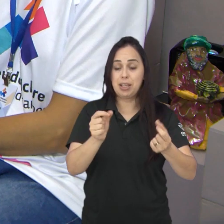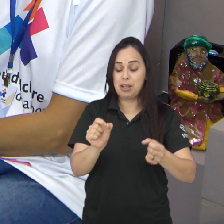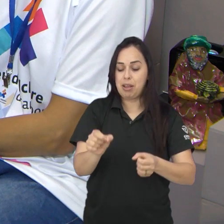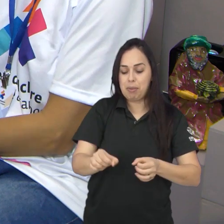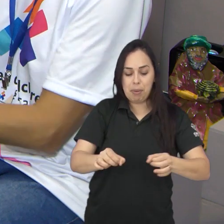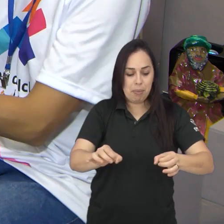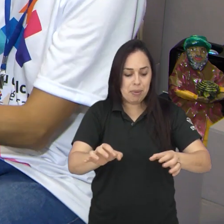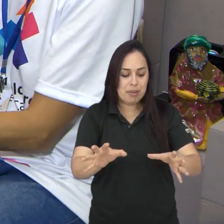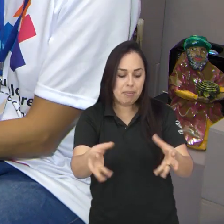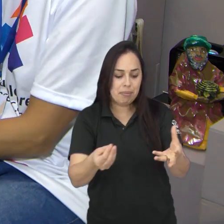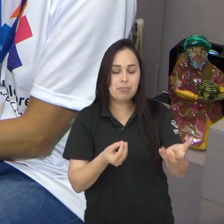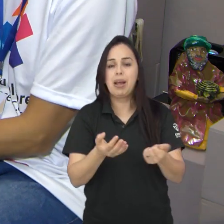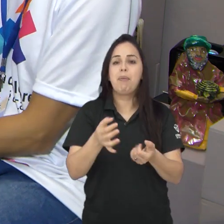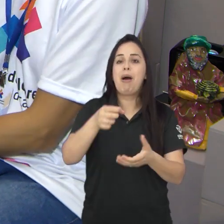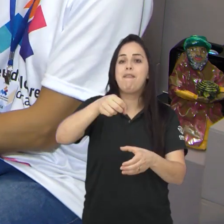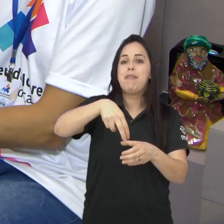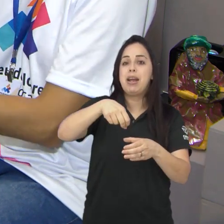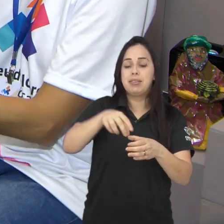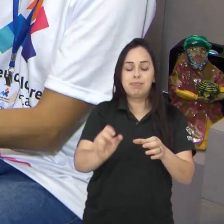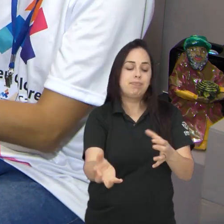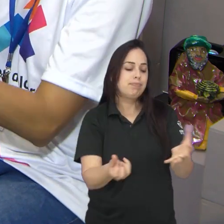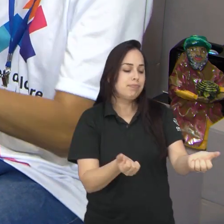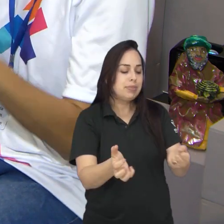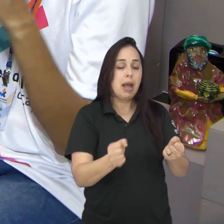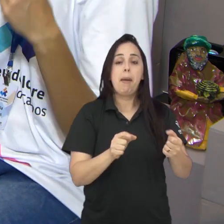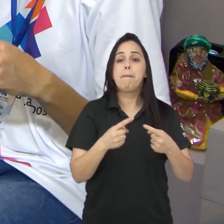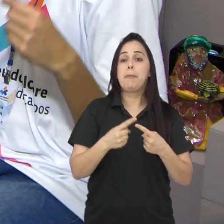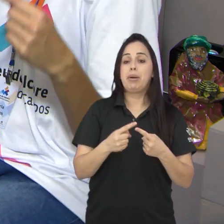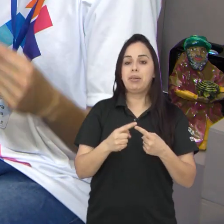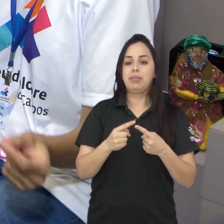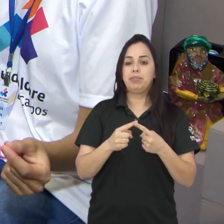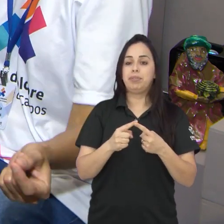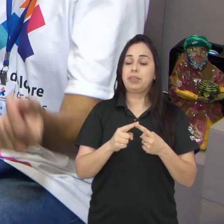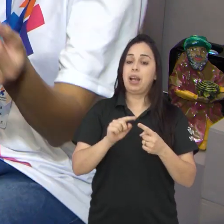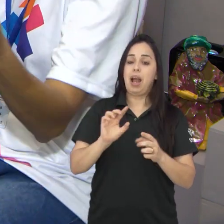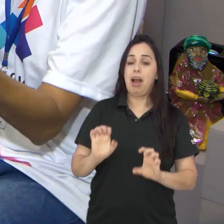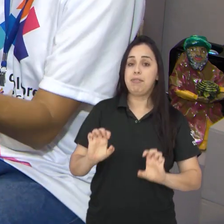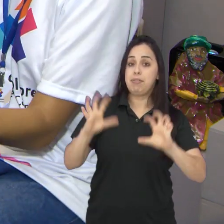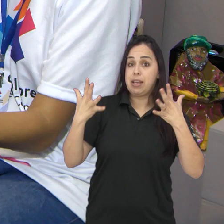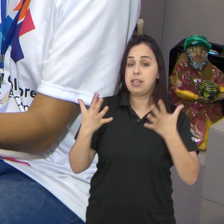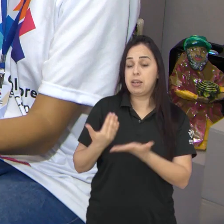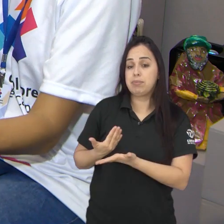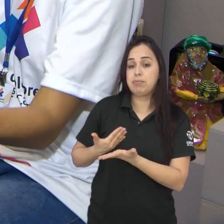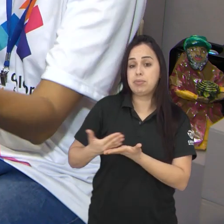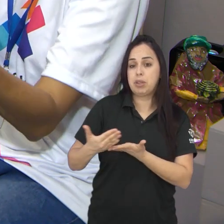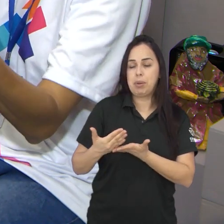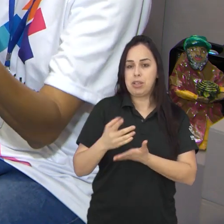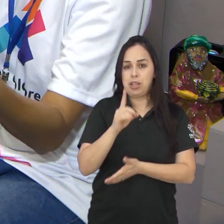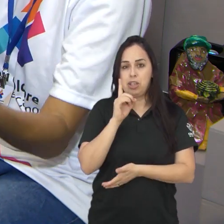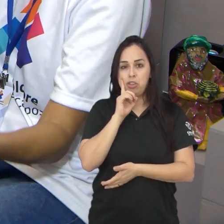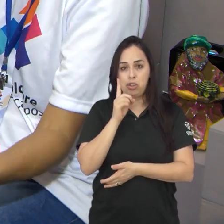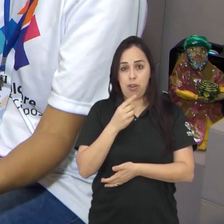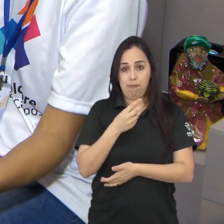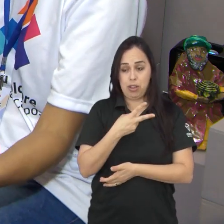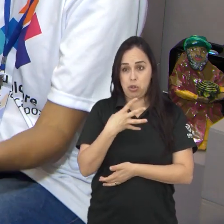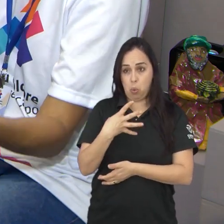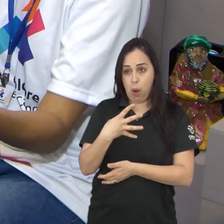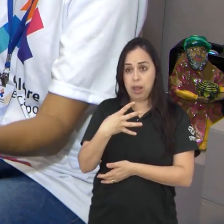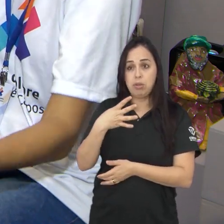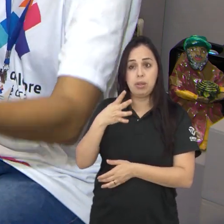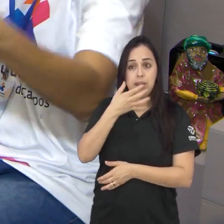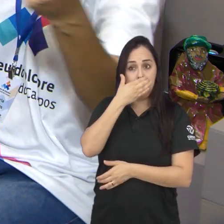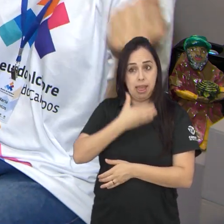as oferendas, as ofertas que as pessoas jogam, porque a folia, então, ela começa no dia 24 de